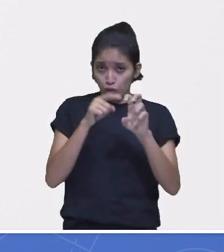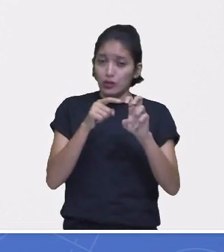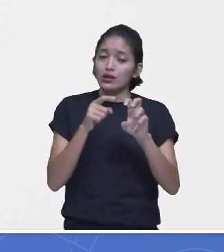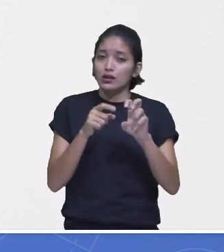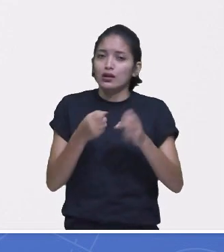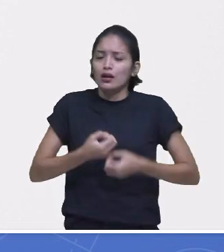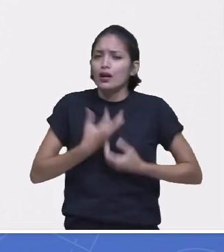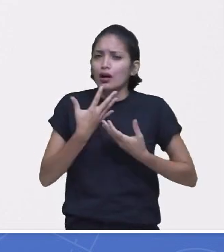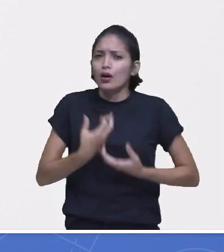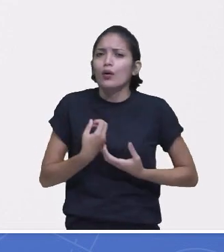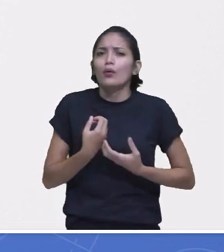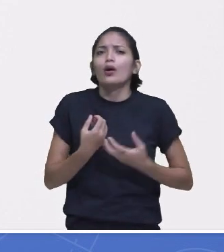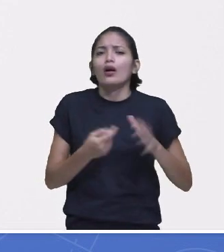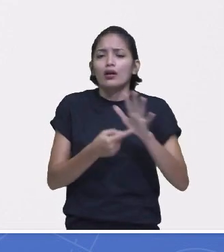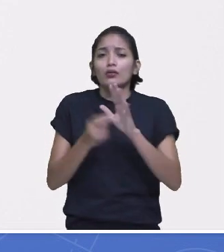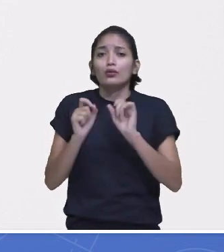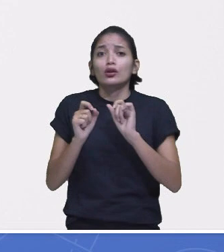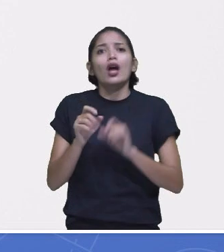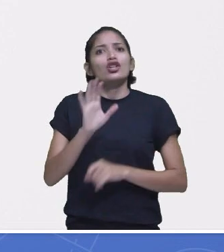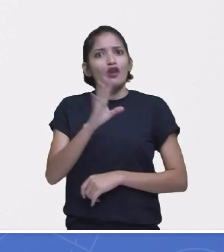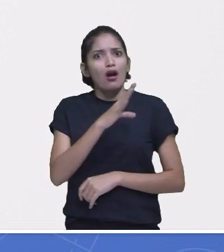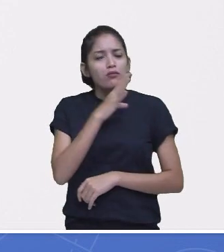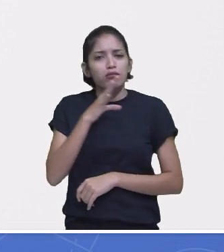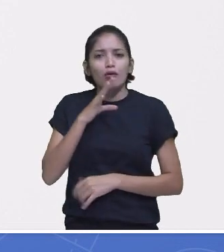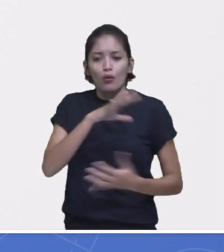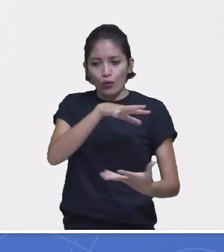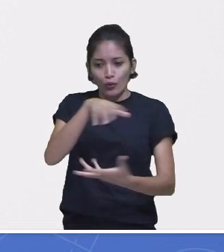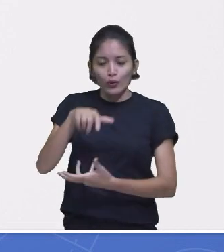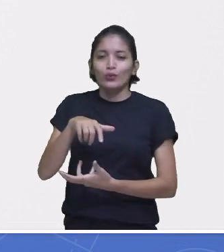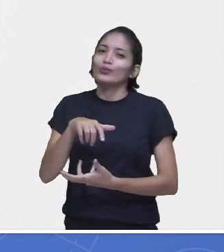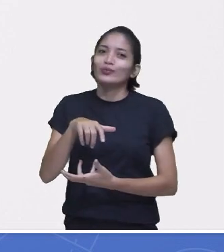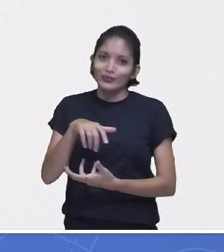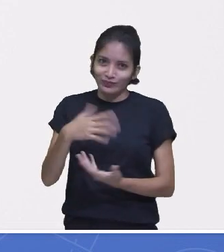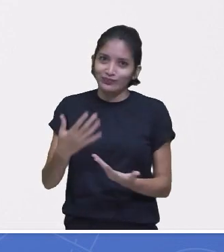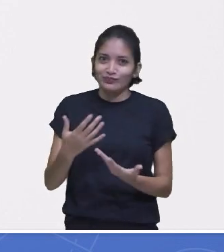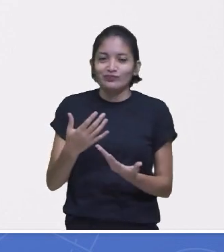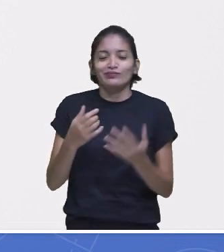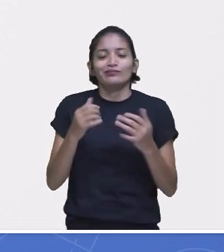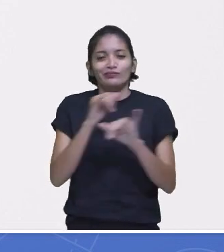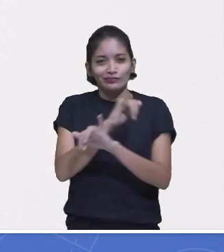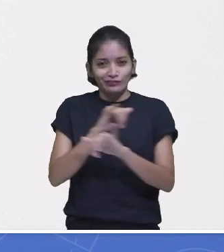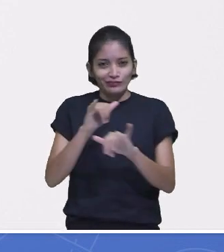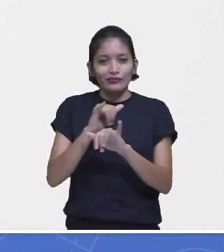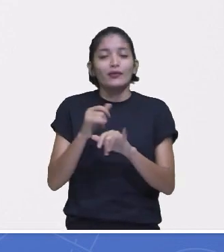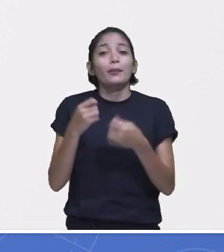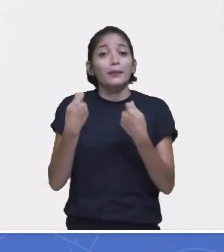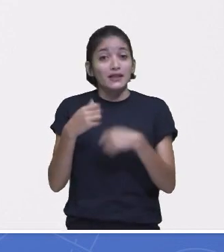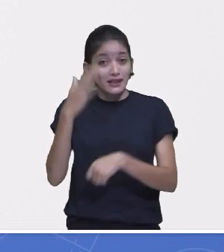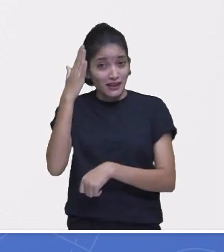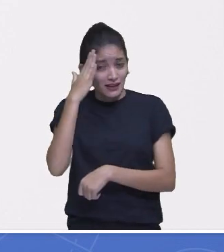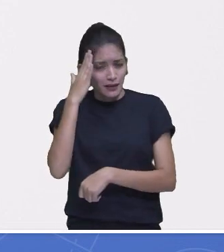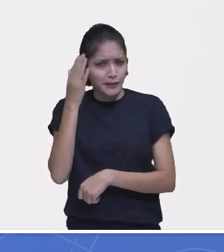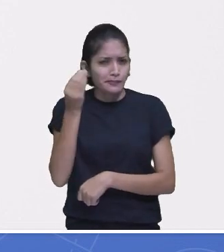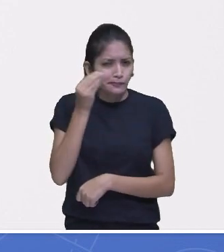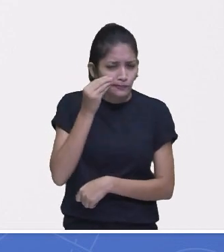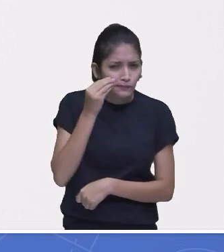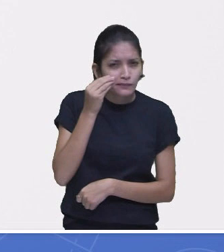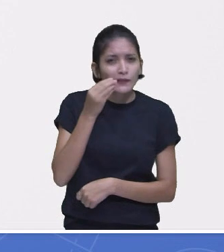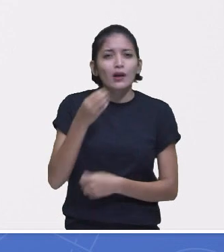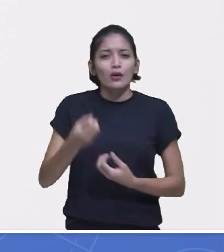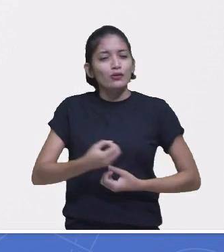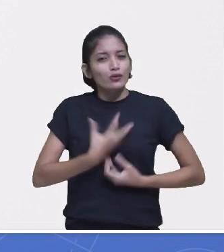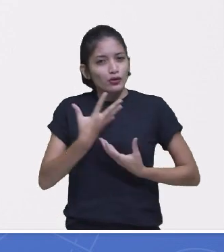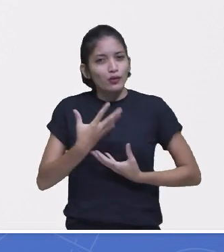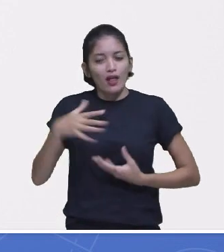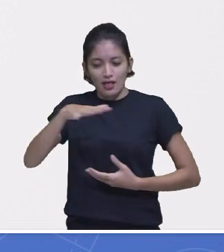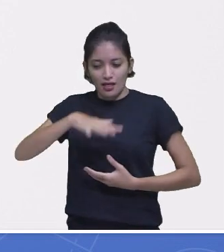são mundialmente conhecidos. E aí eu digo para vocês, tem que conhecer os poetas do